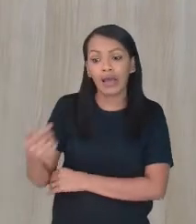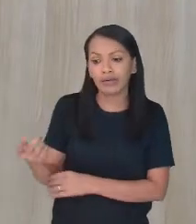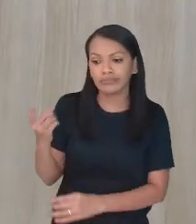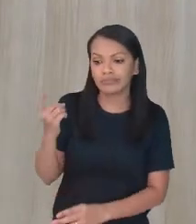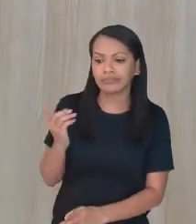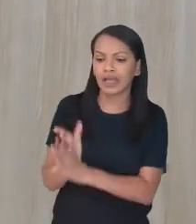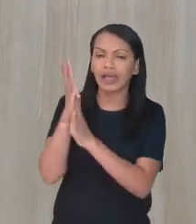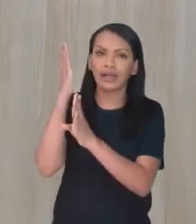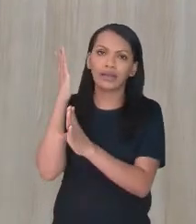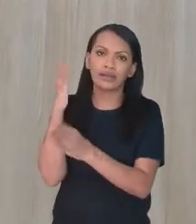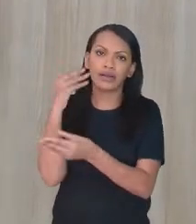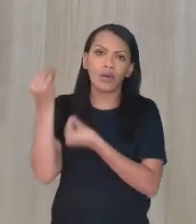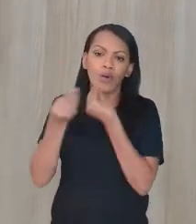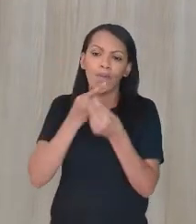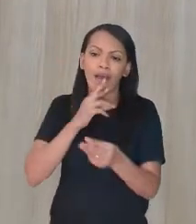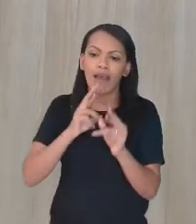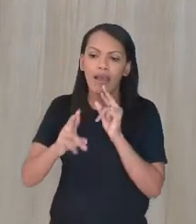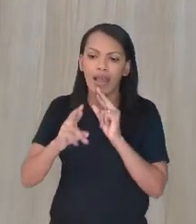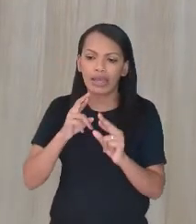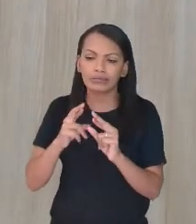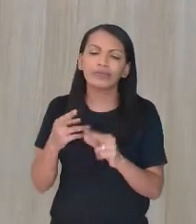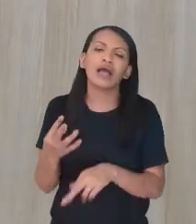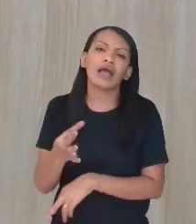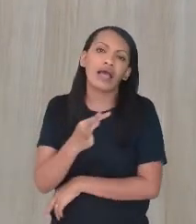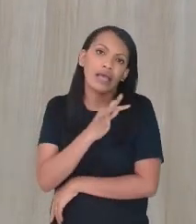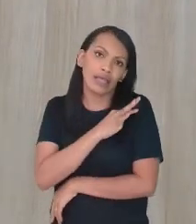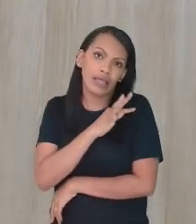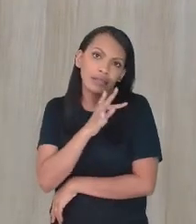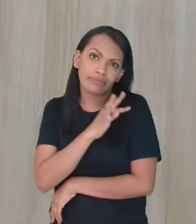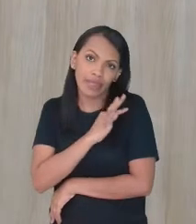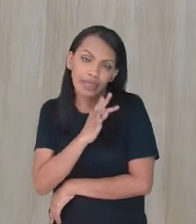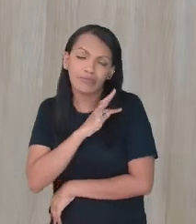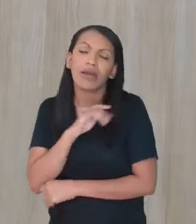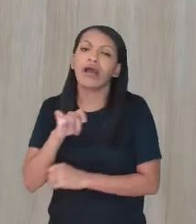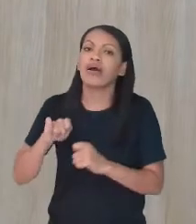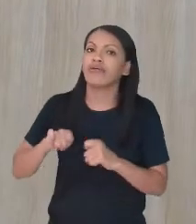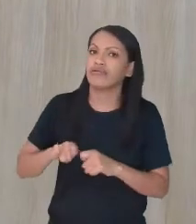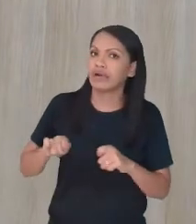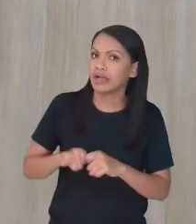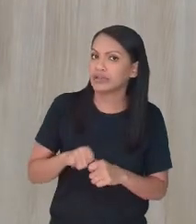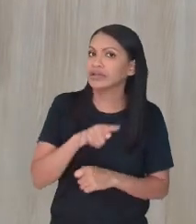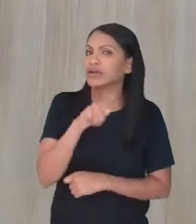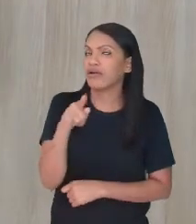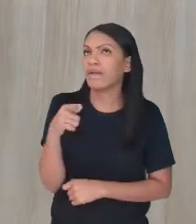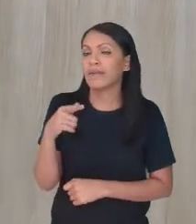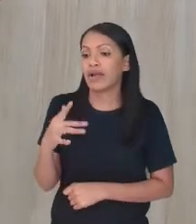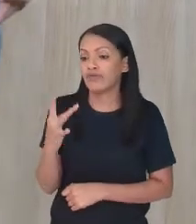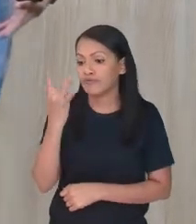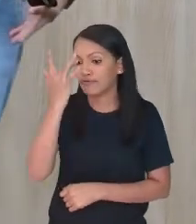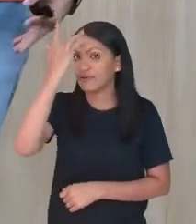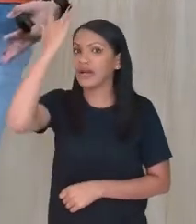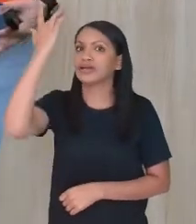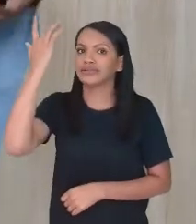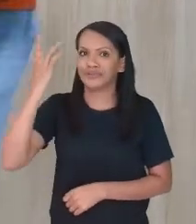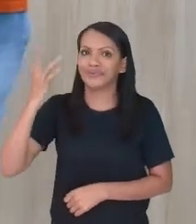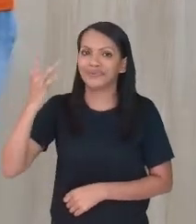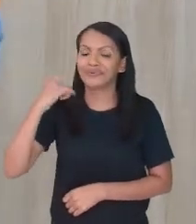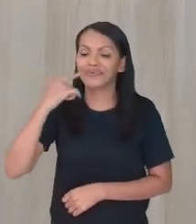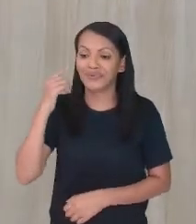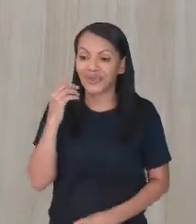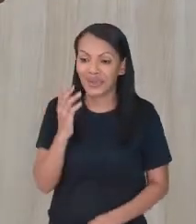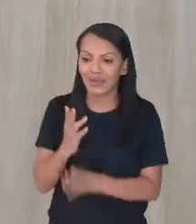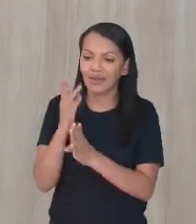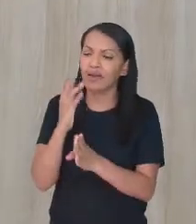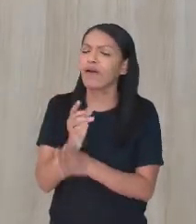solução. Ou seja, a técnica que vai fazer com que o problema ele seja resolvido. Porque para